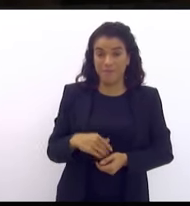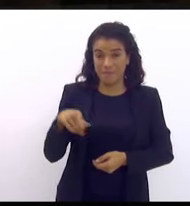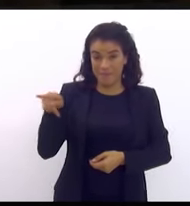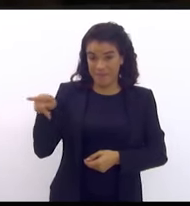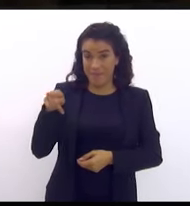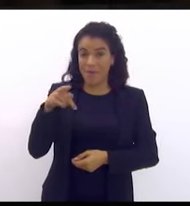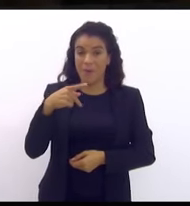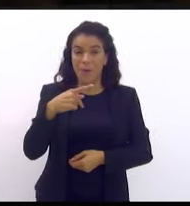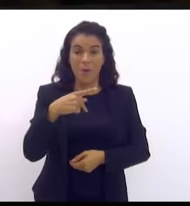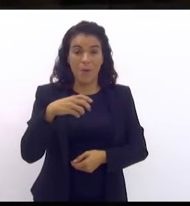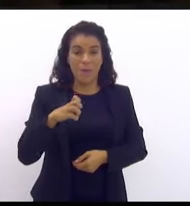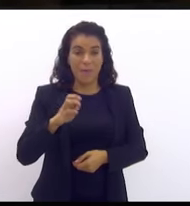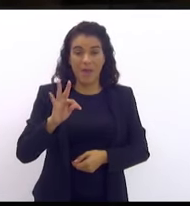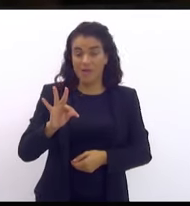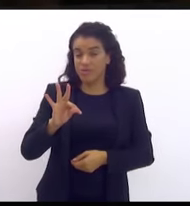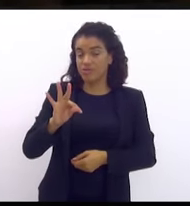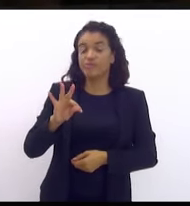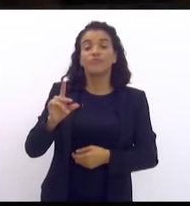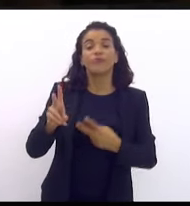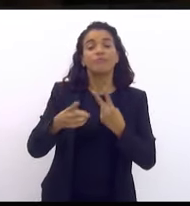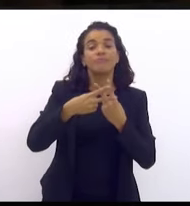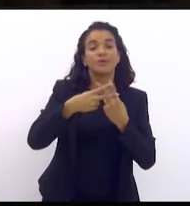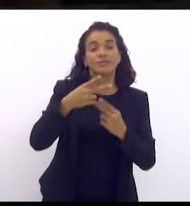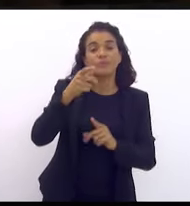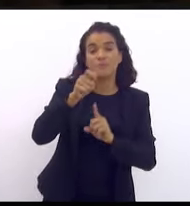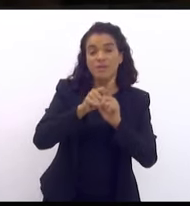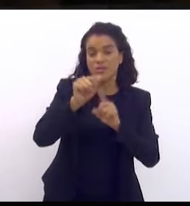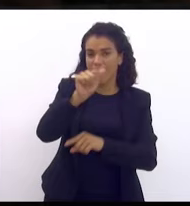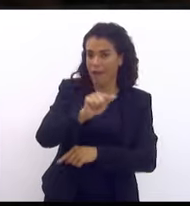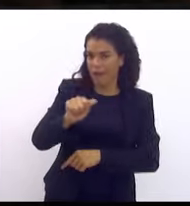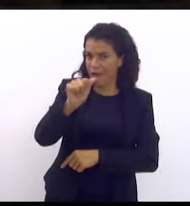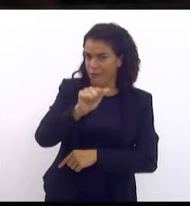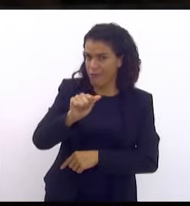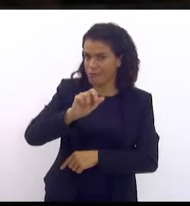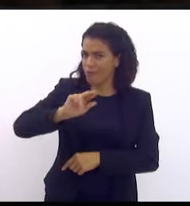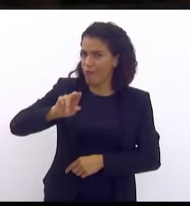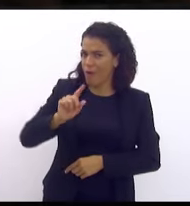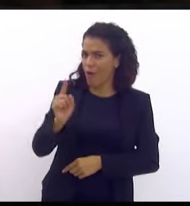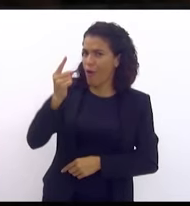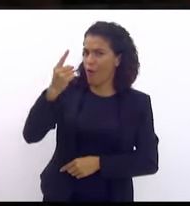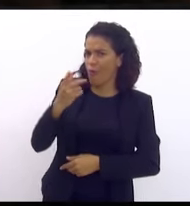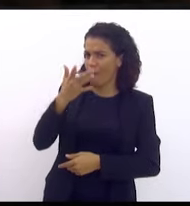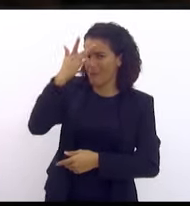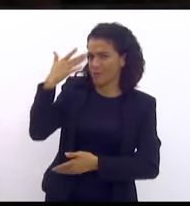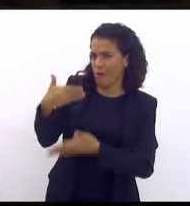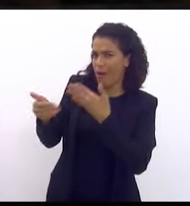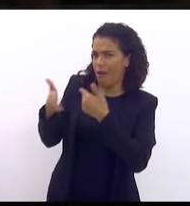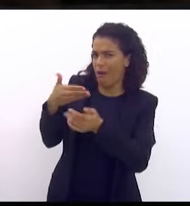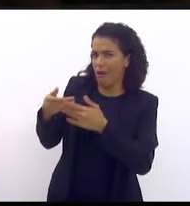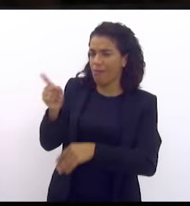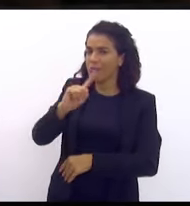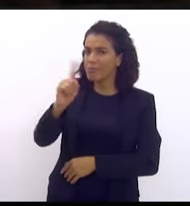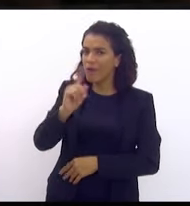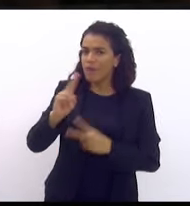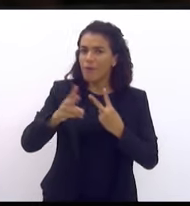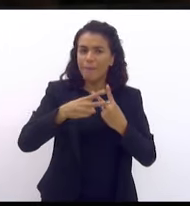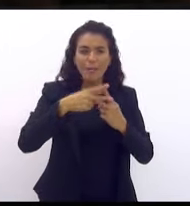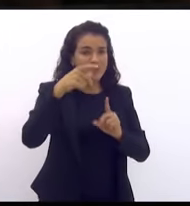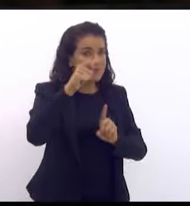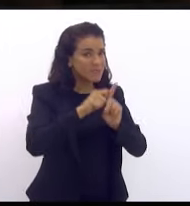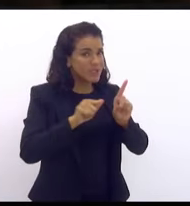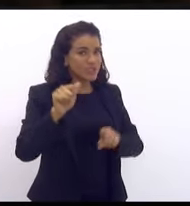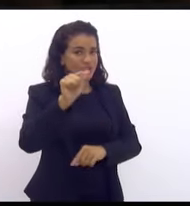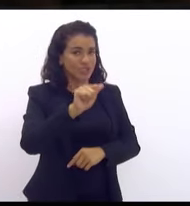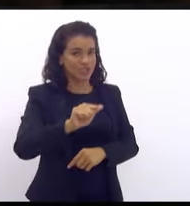Peterson foi preso em agosto deste ano. Não era um qualquer, era um miliciano poderoso. Foi preso em agosto